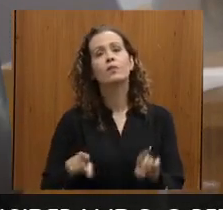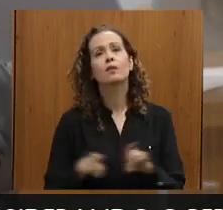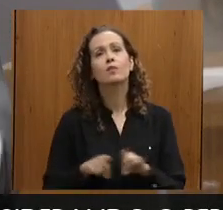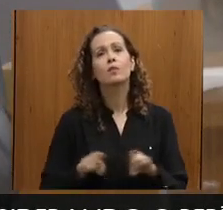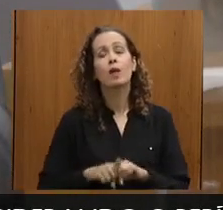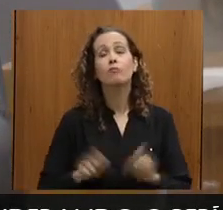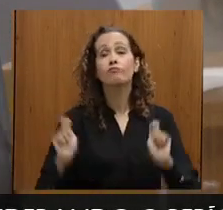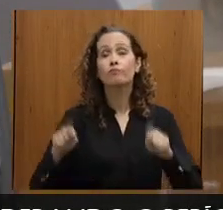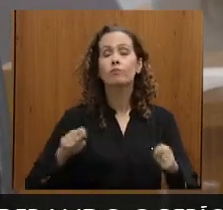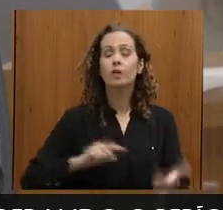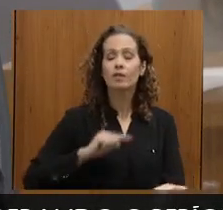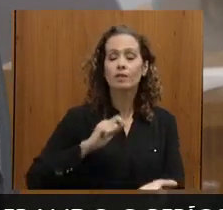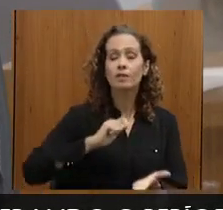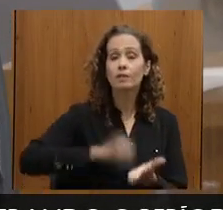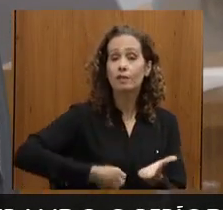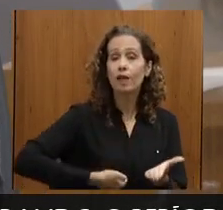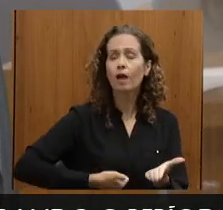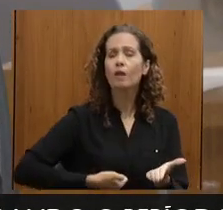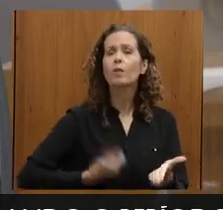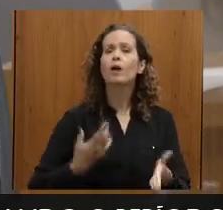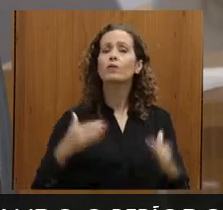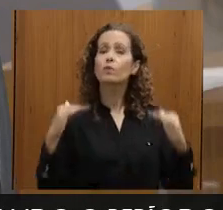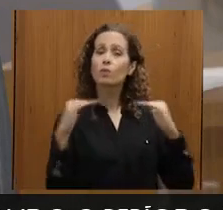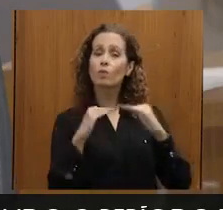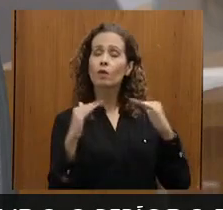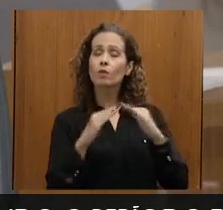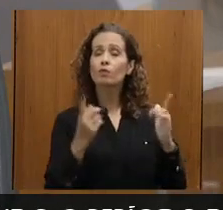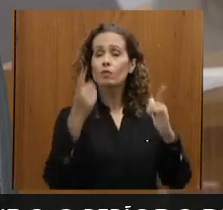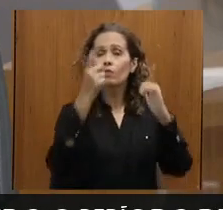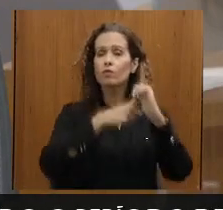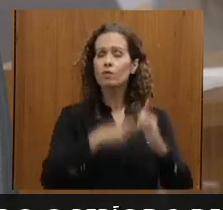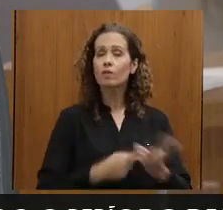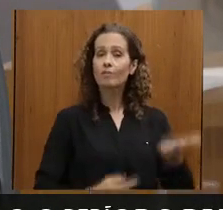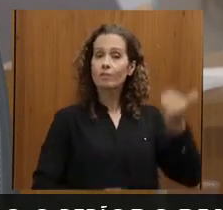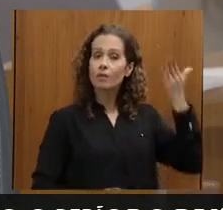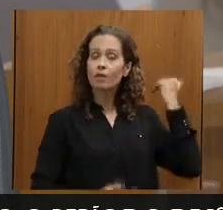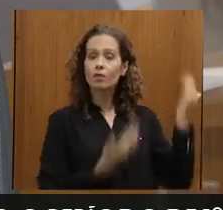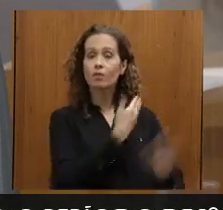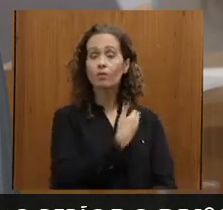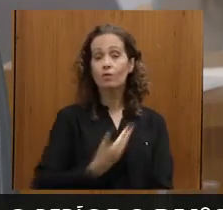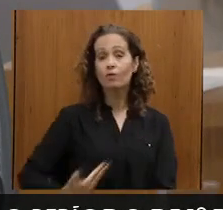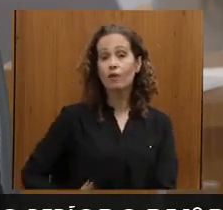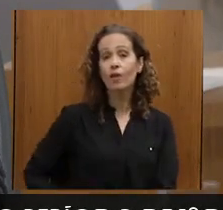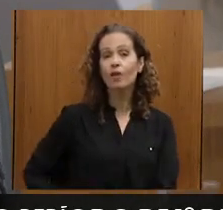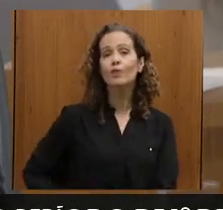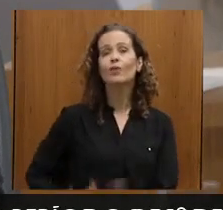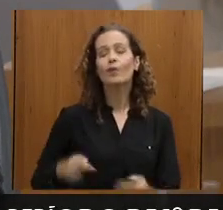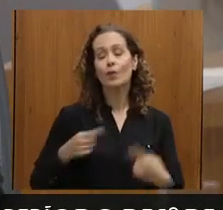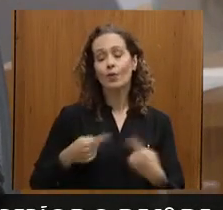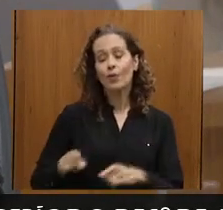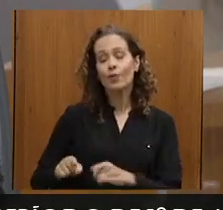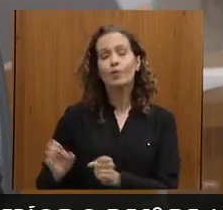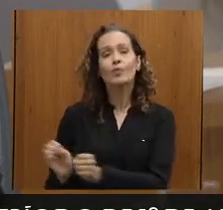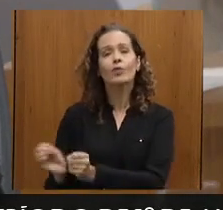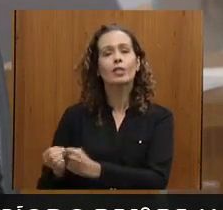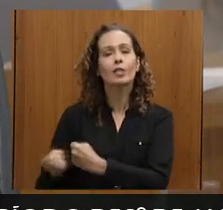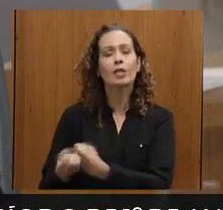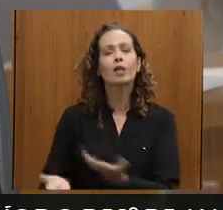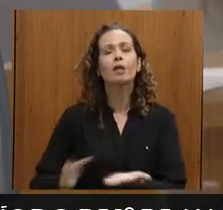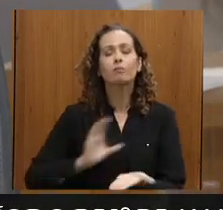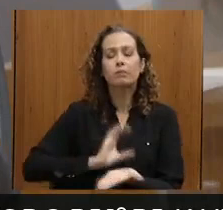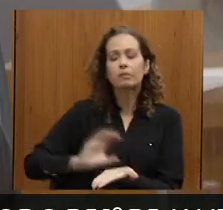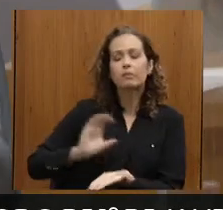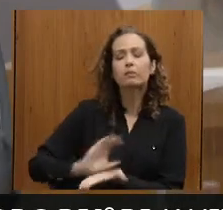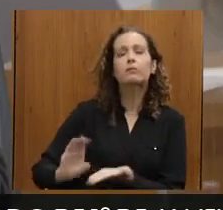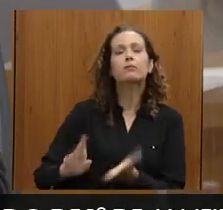mais um acordo de dívidas passadas do governo do Estado com os municípios, dívidas relacionadas aos repasses da